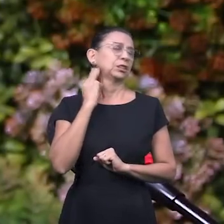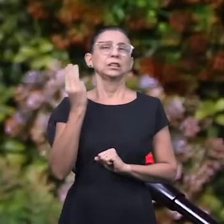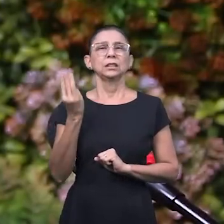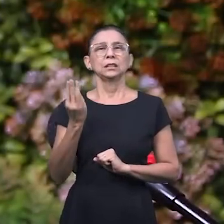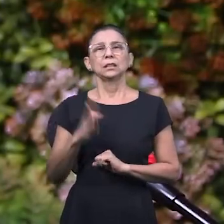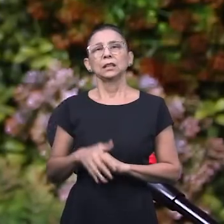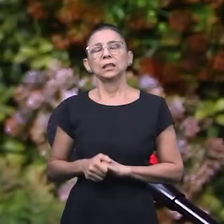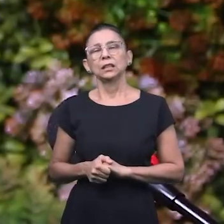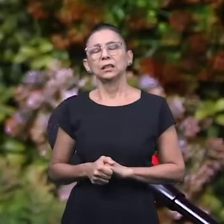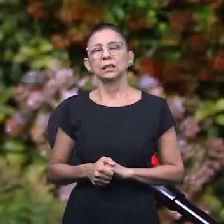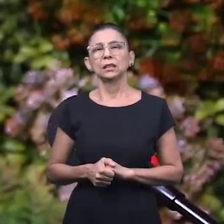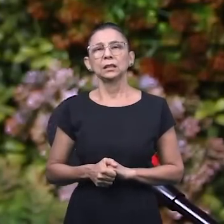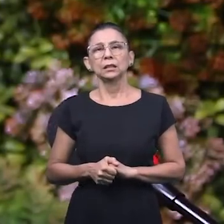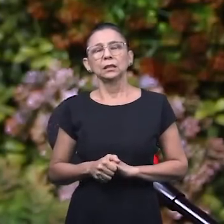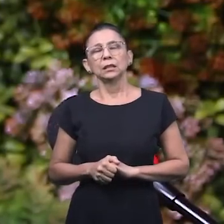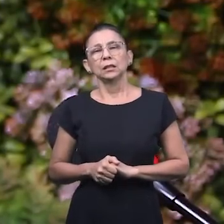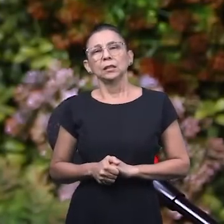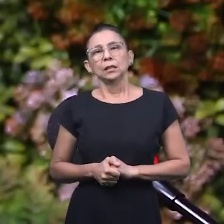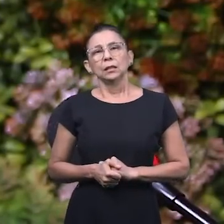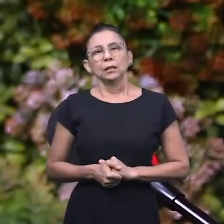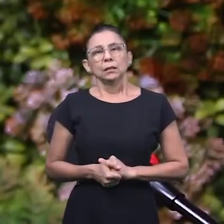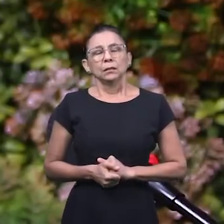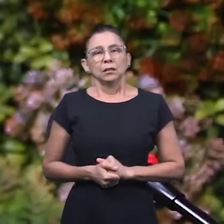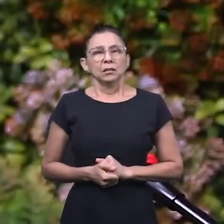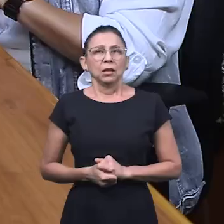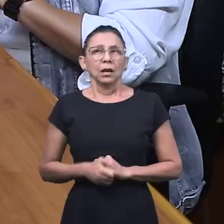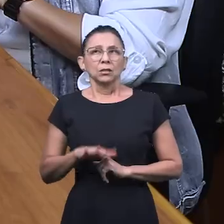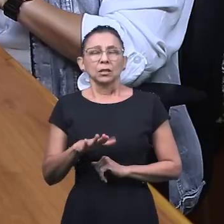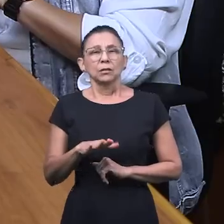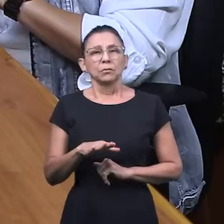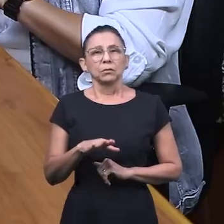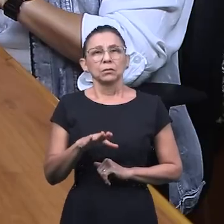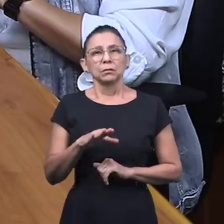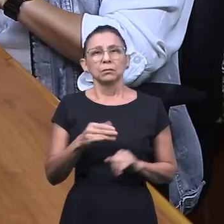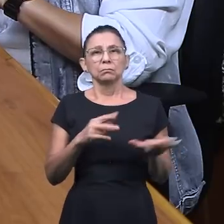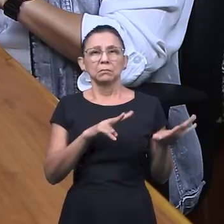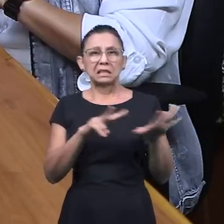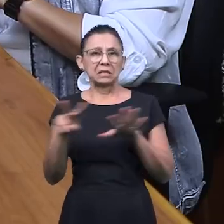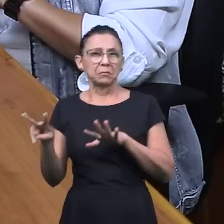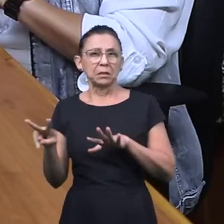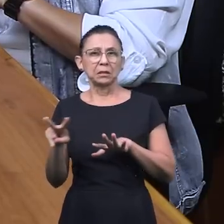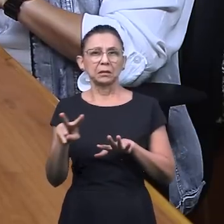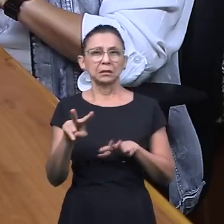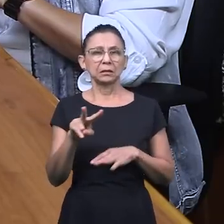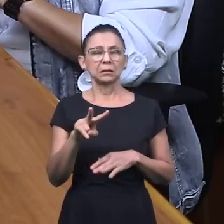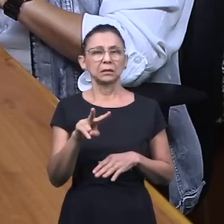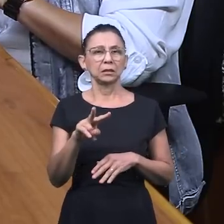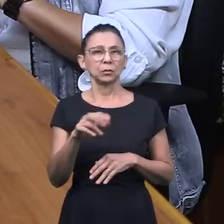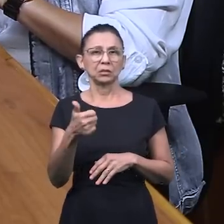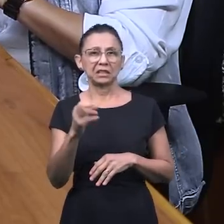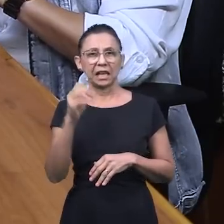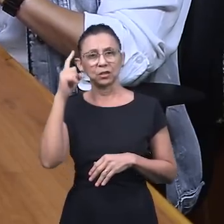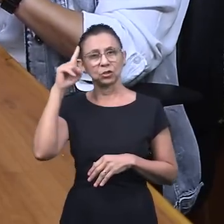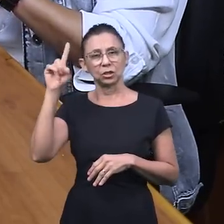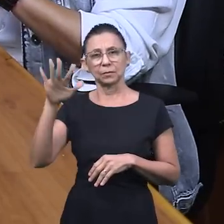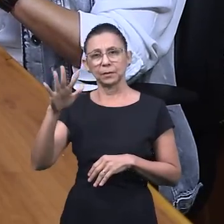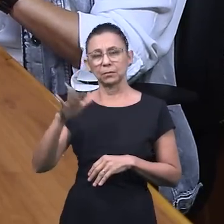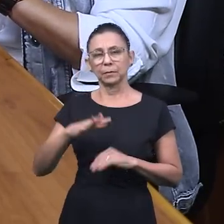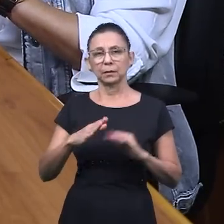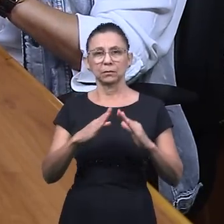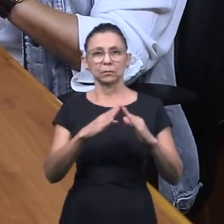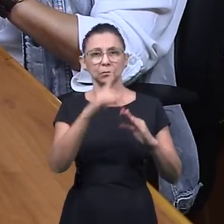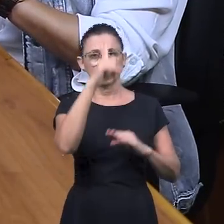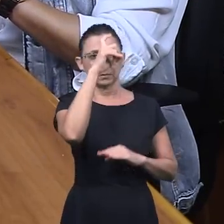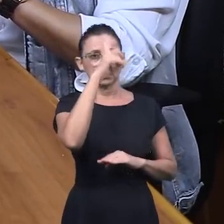tomou, acho que foram 7, 10 dias mais ou menos, porque no final do ano ela ainda estava internada. E ele, após aquilo,